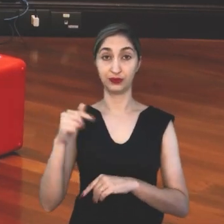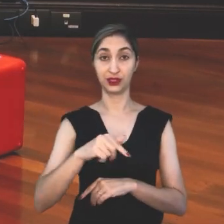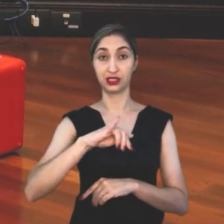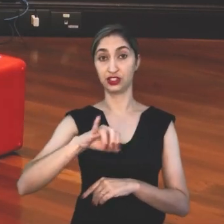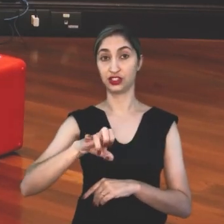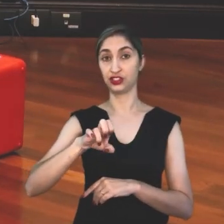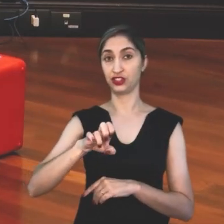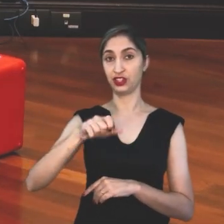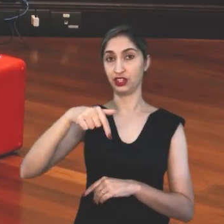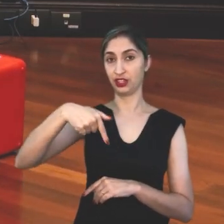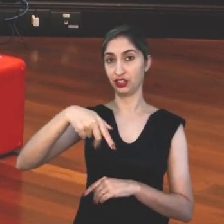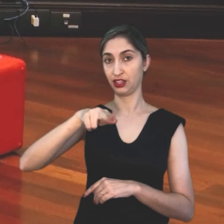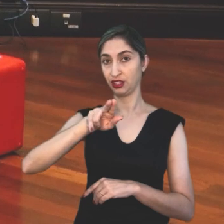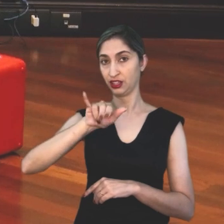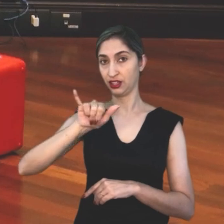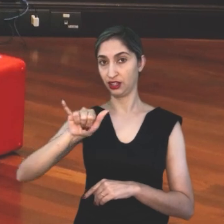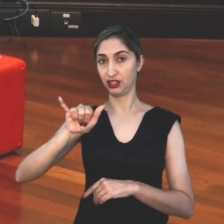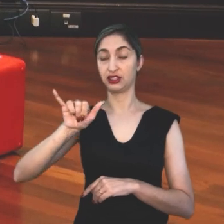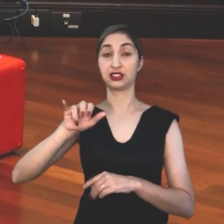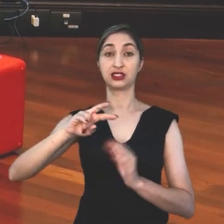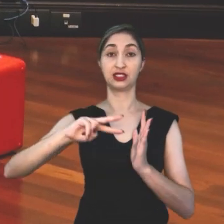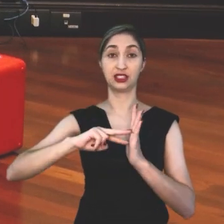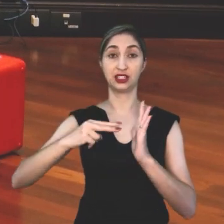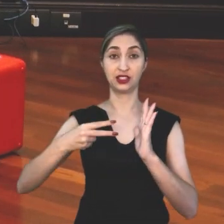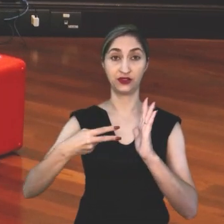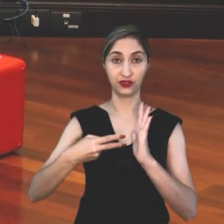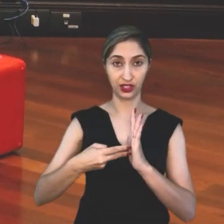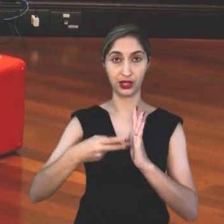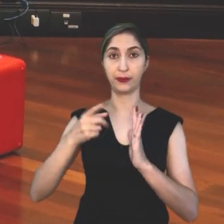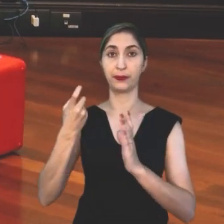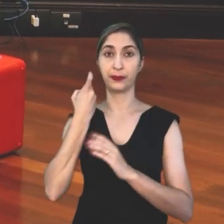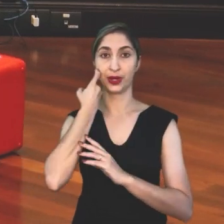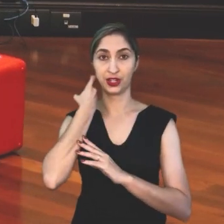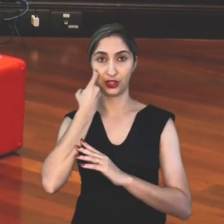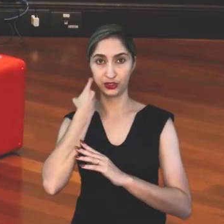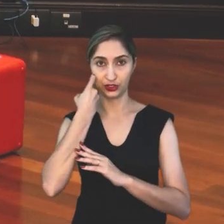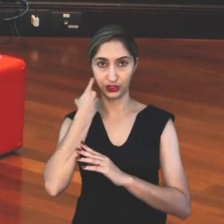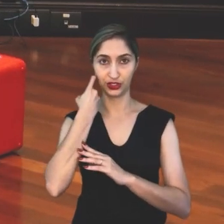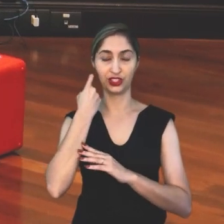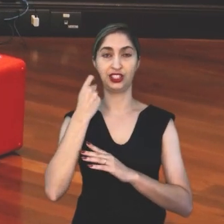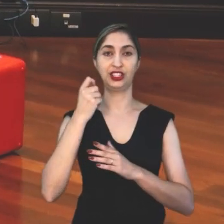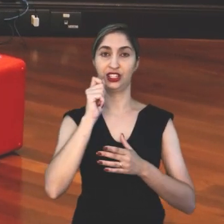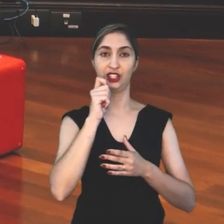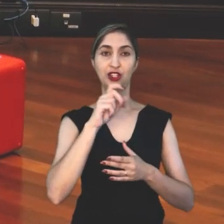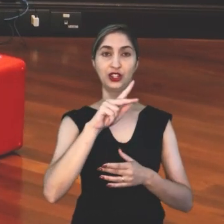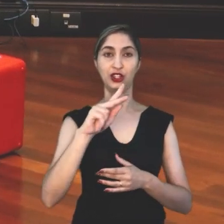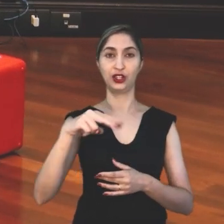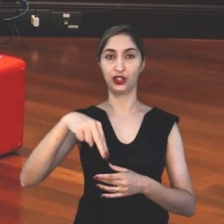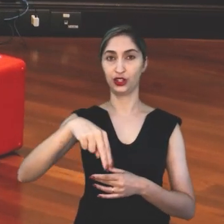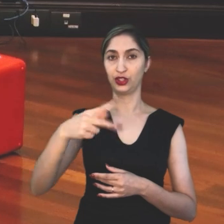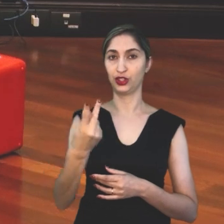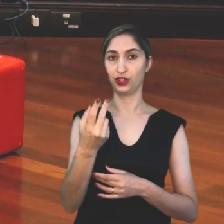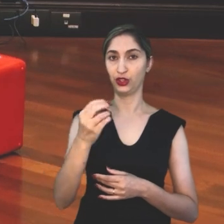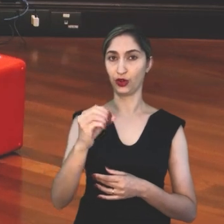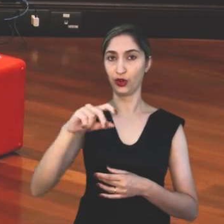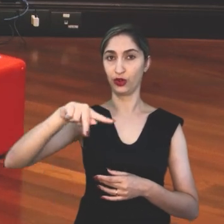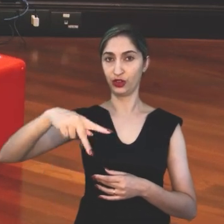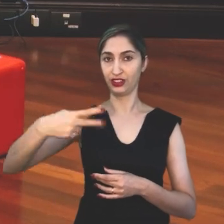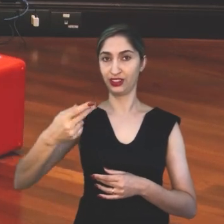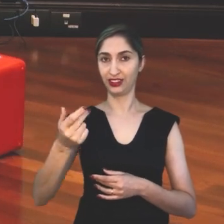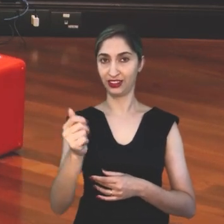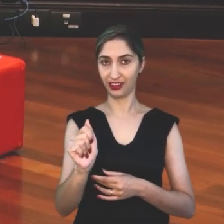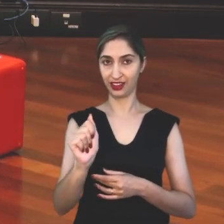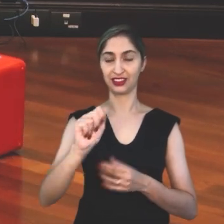não vou lembrar agora, o jequi significava peixe, e nhonha, rio, então era rio